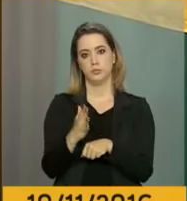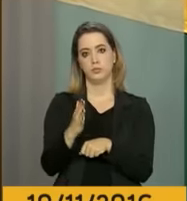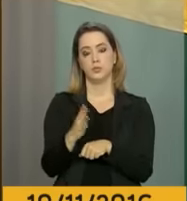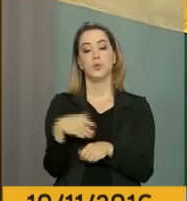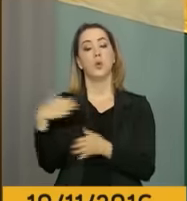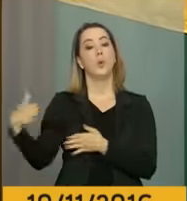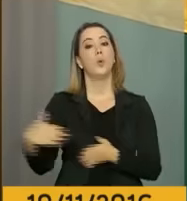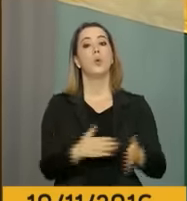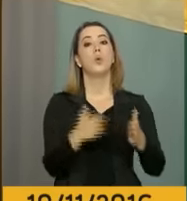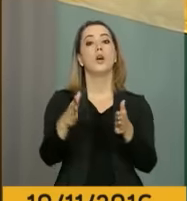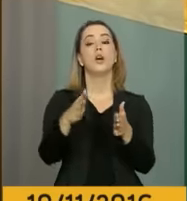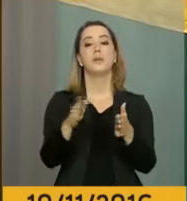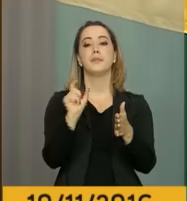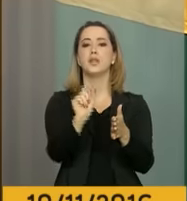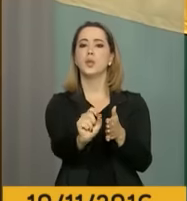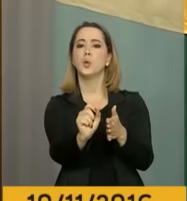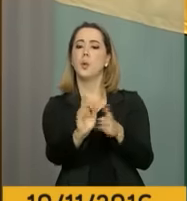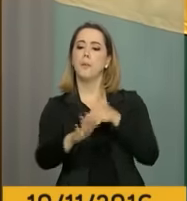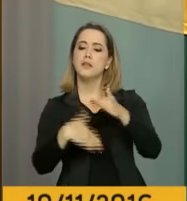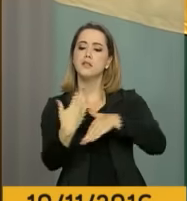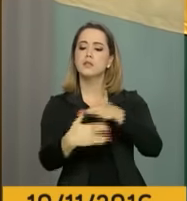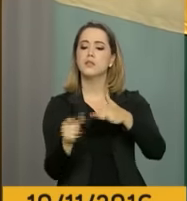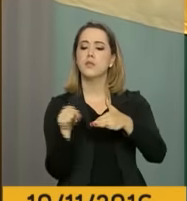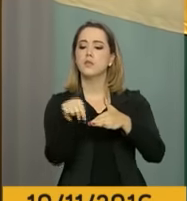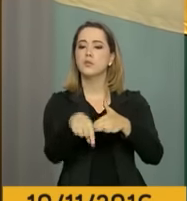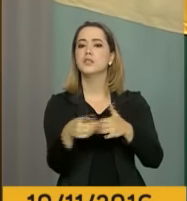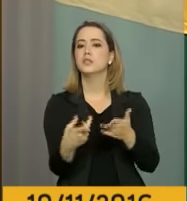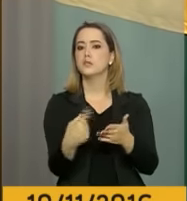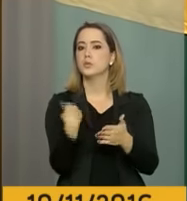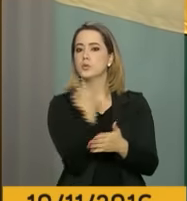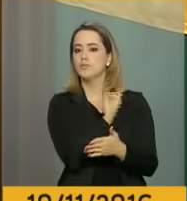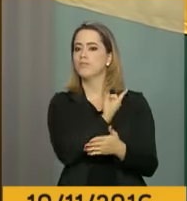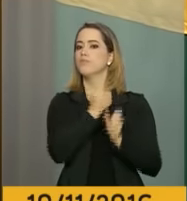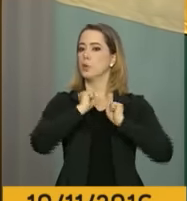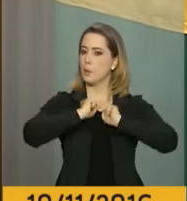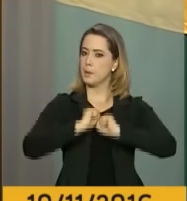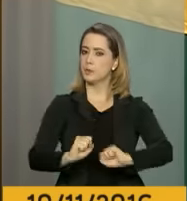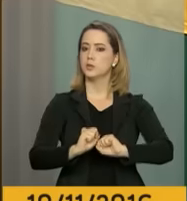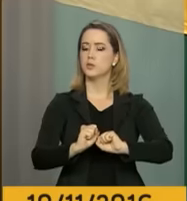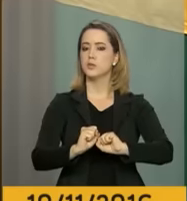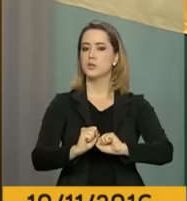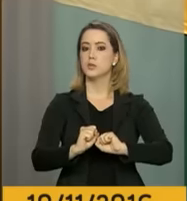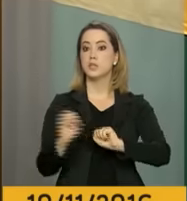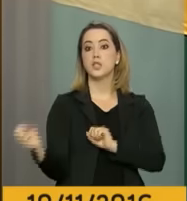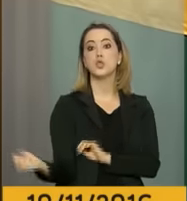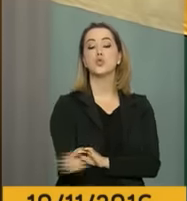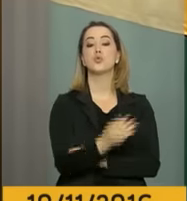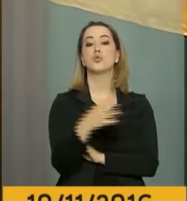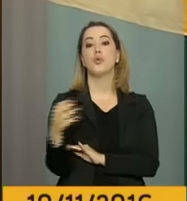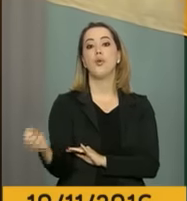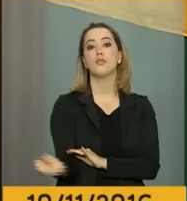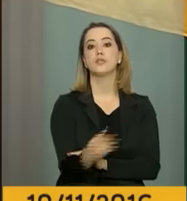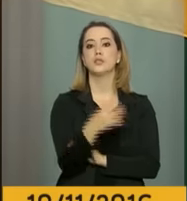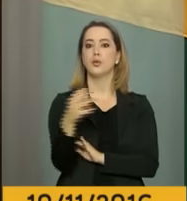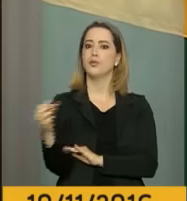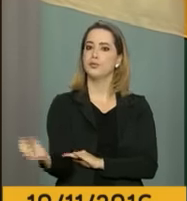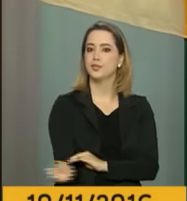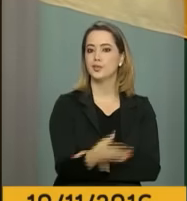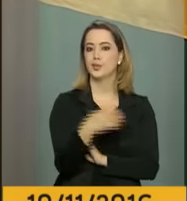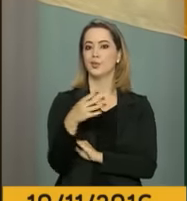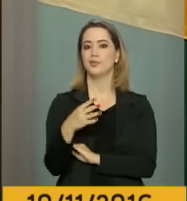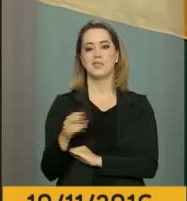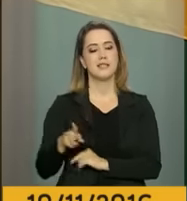passa necessariamente, vou dizer óbvio, por nossa capacidade de inovar em bases sempre mais